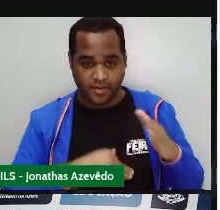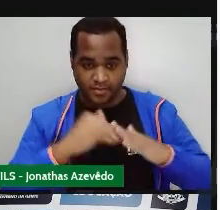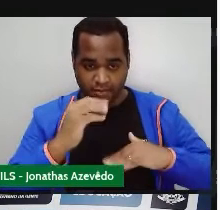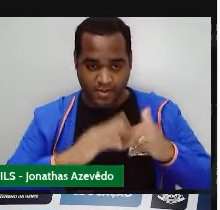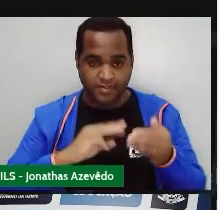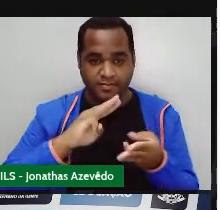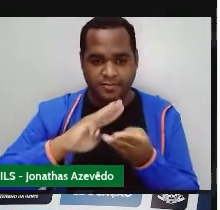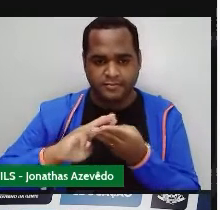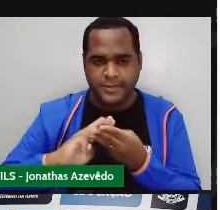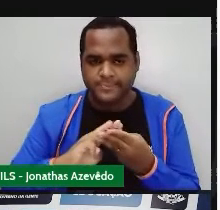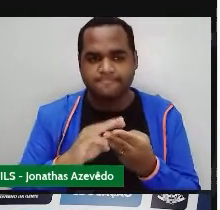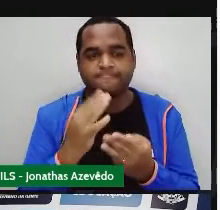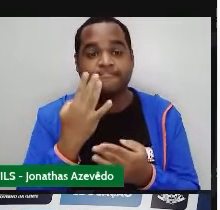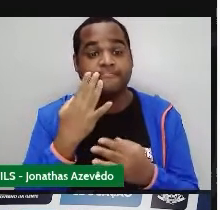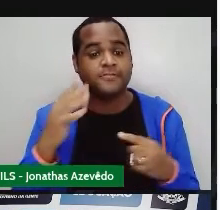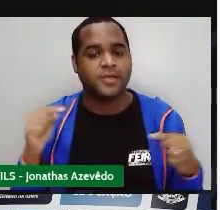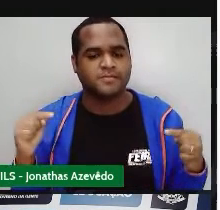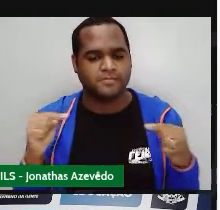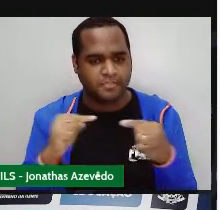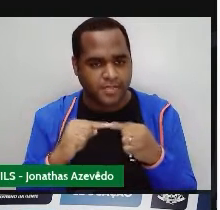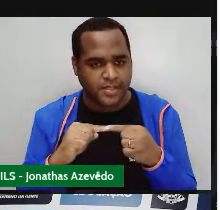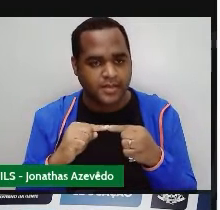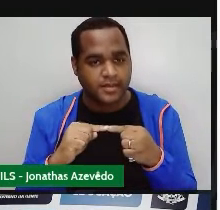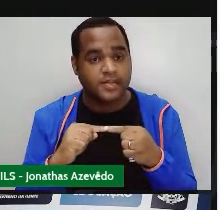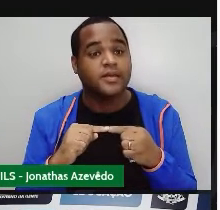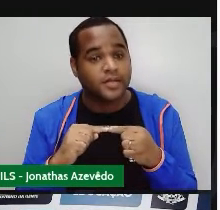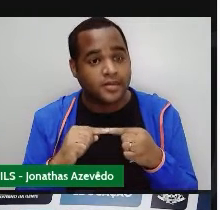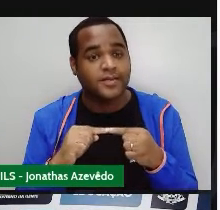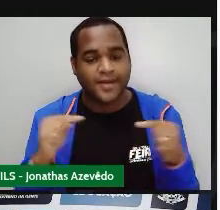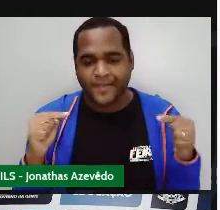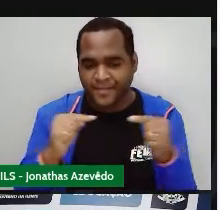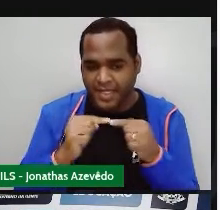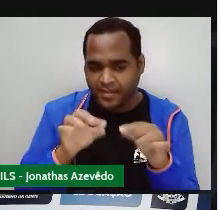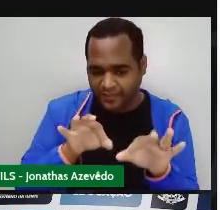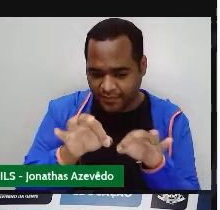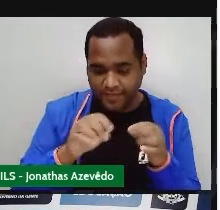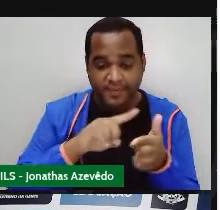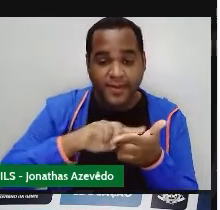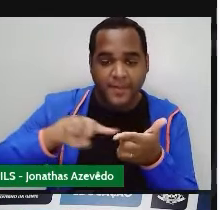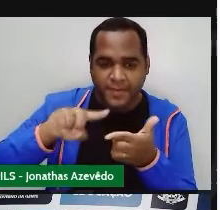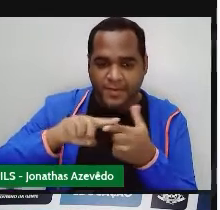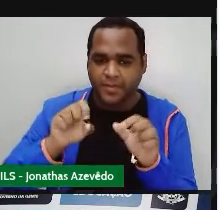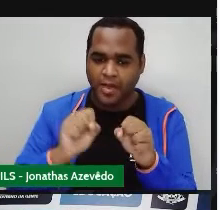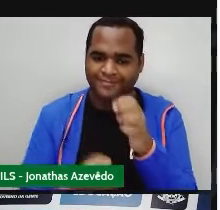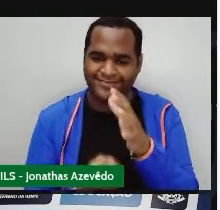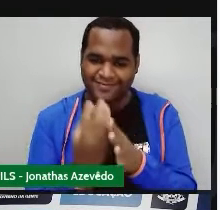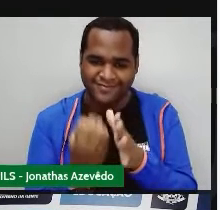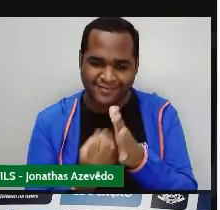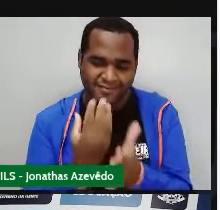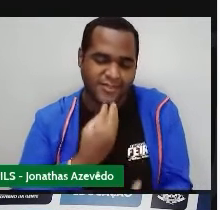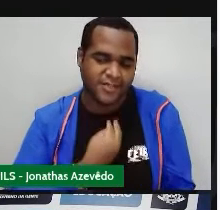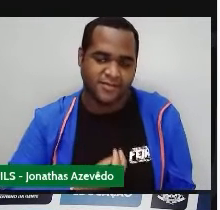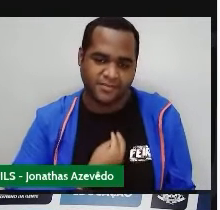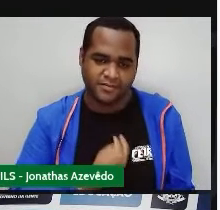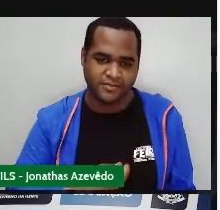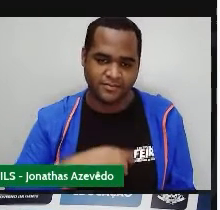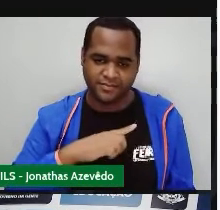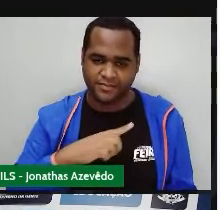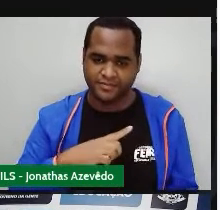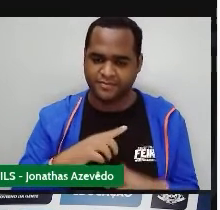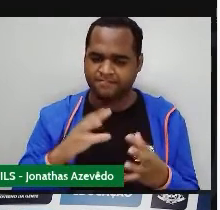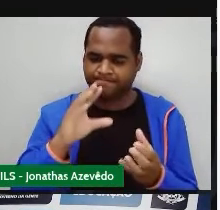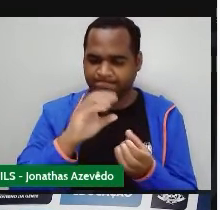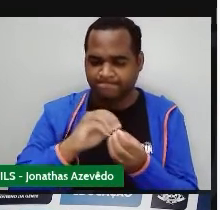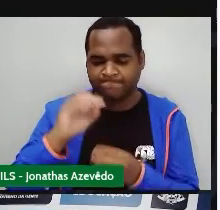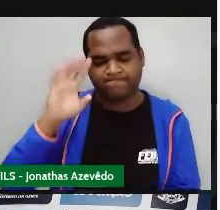e tentar aplicar e resolução de problemas que podem surgir na nossa vida então fica mais